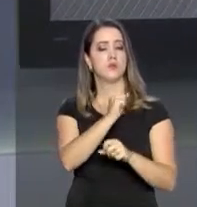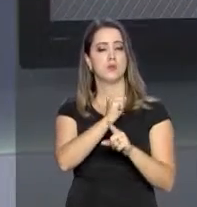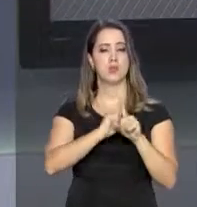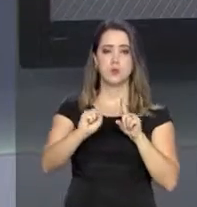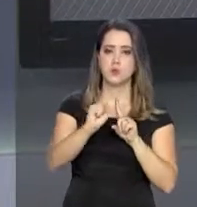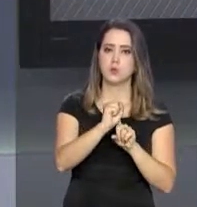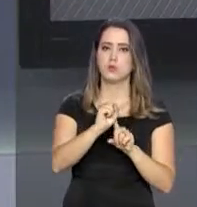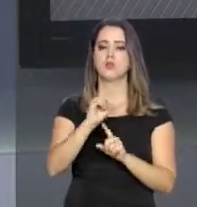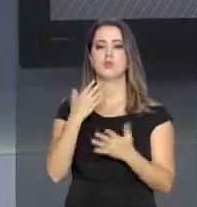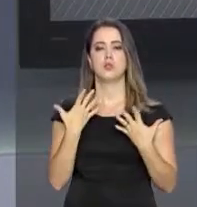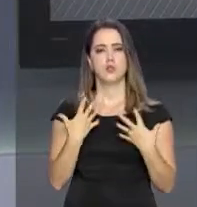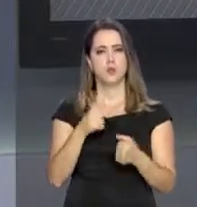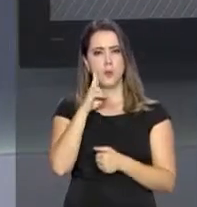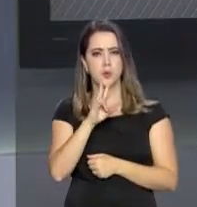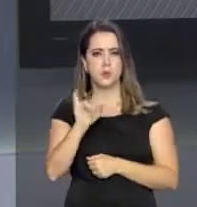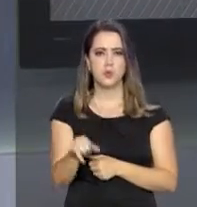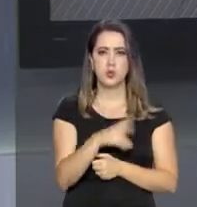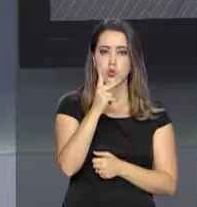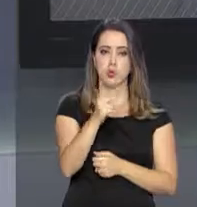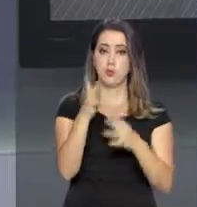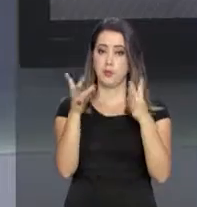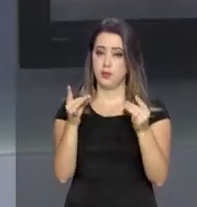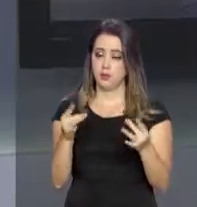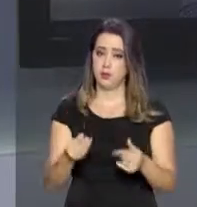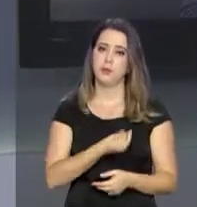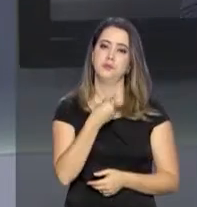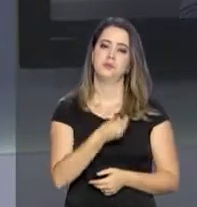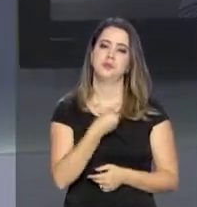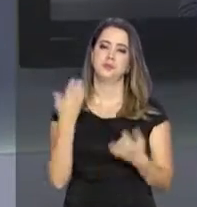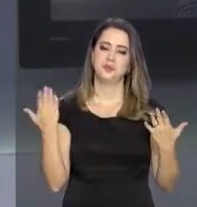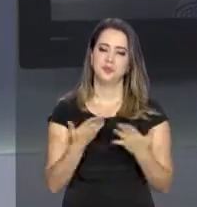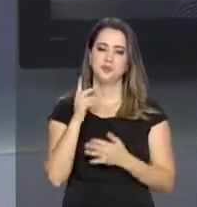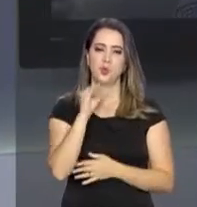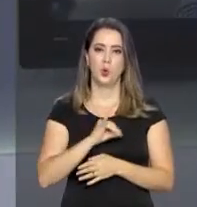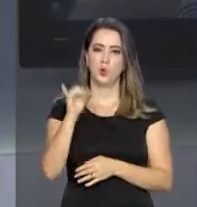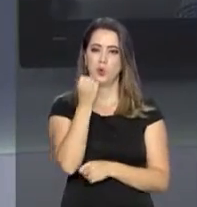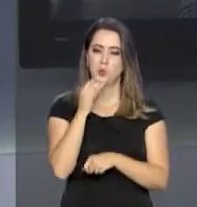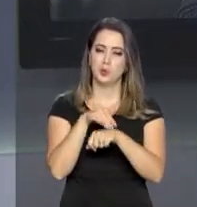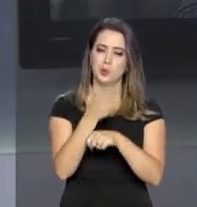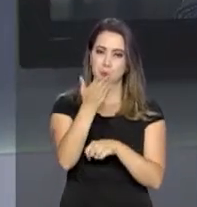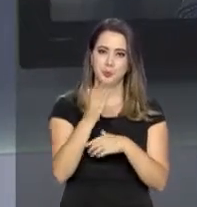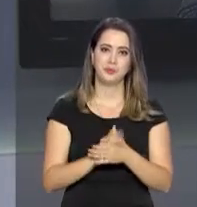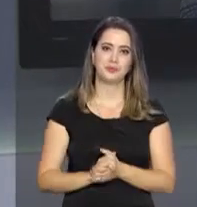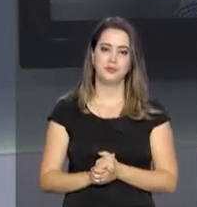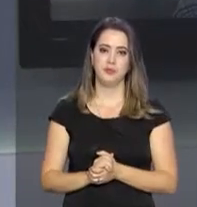O repórter João Pedro Neto está acompanhando e é com ele que nós vamos falar agora ao vivo. Olá, João Pedro, boa noite.